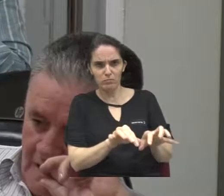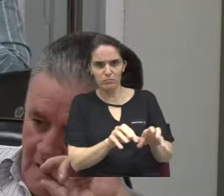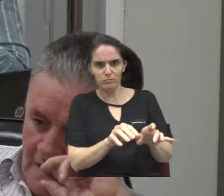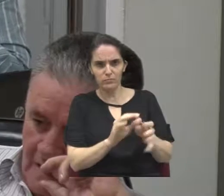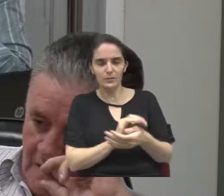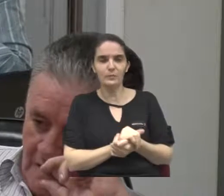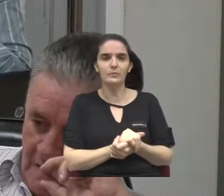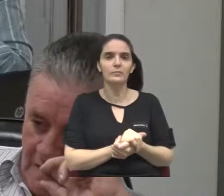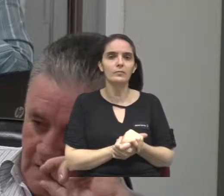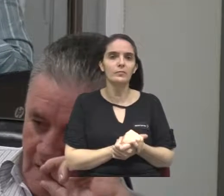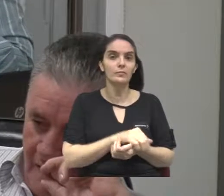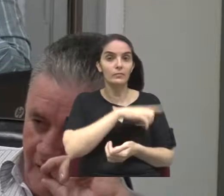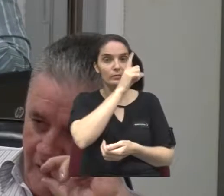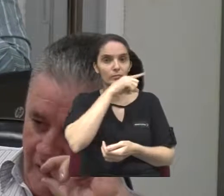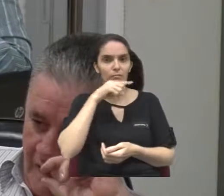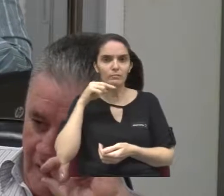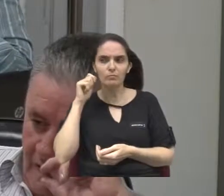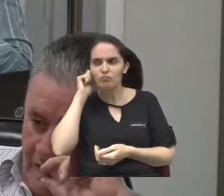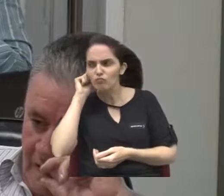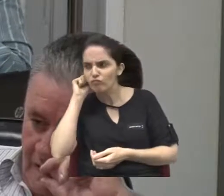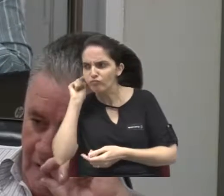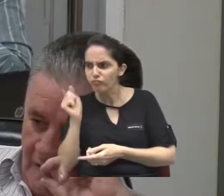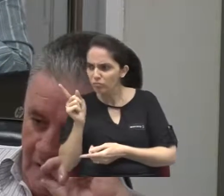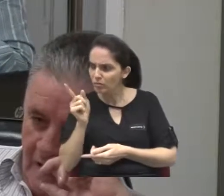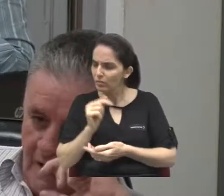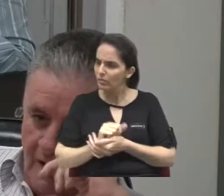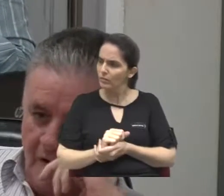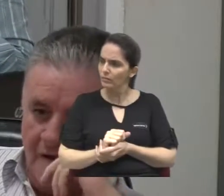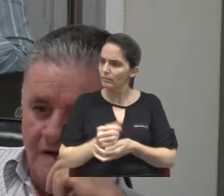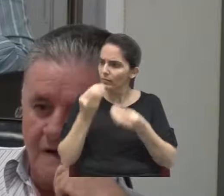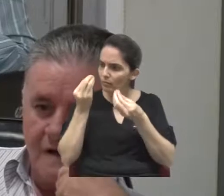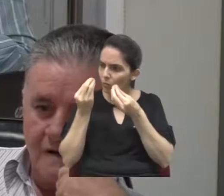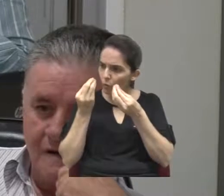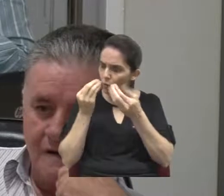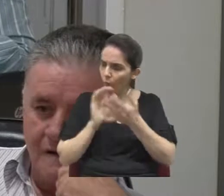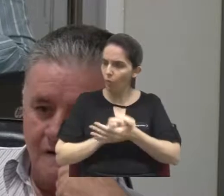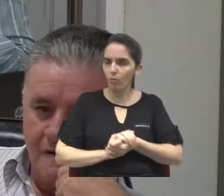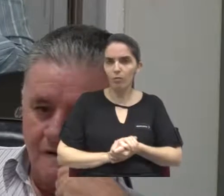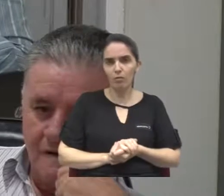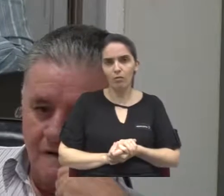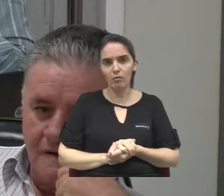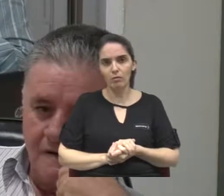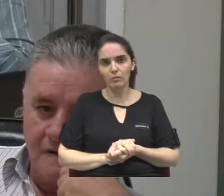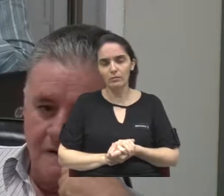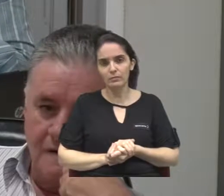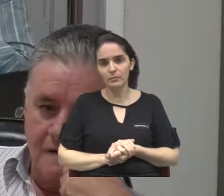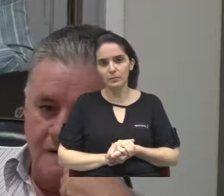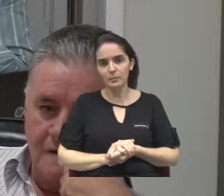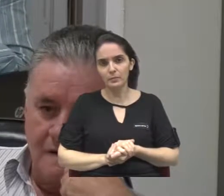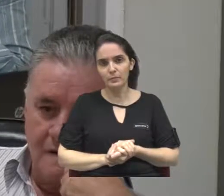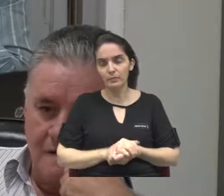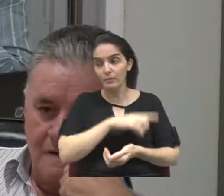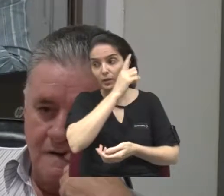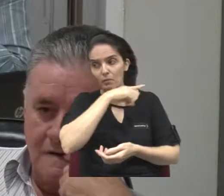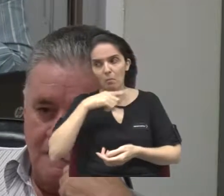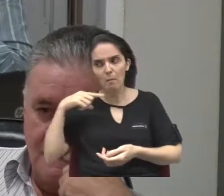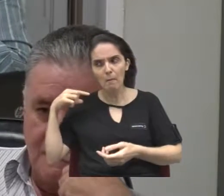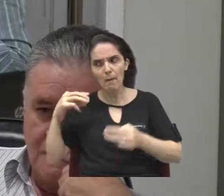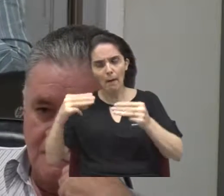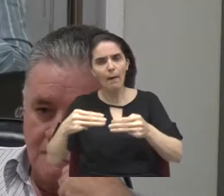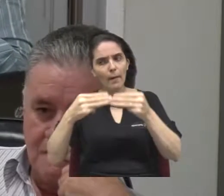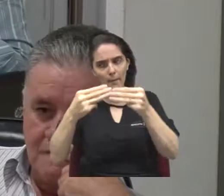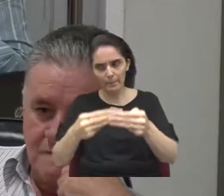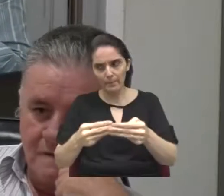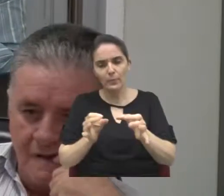assessoria. Porque eu digo, era para ter sido feito, né? Era para eu